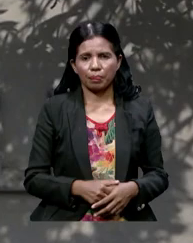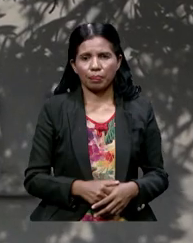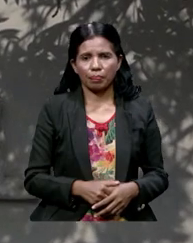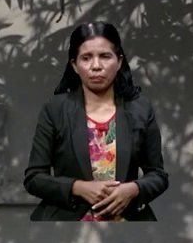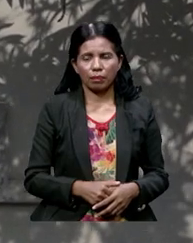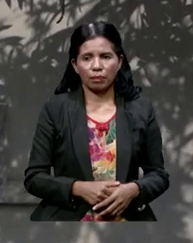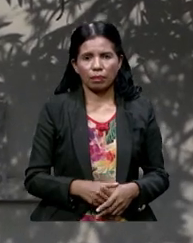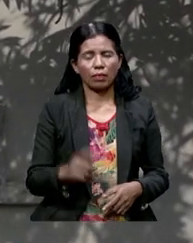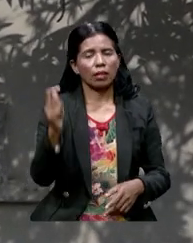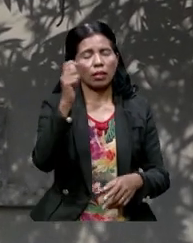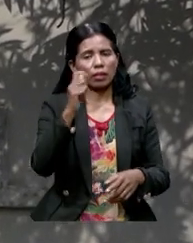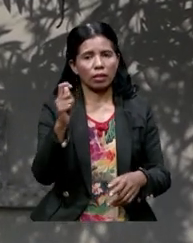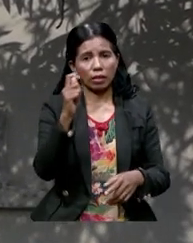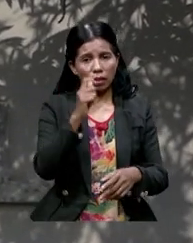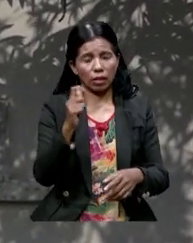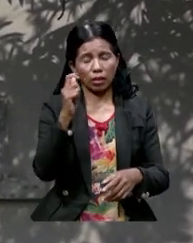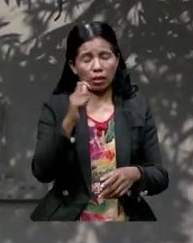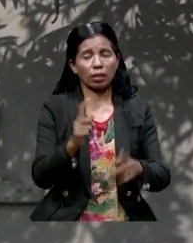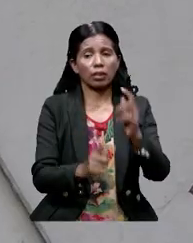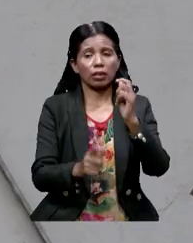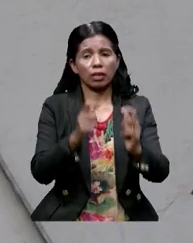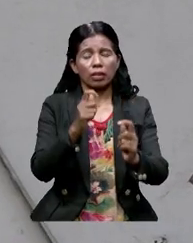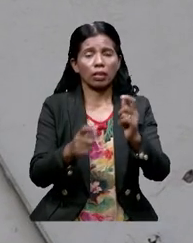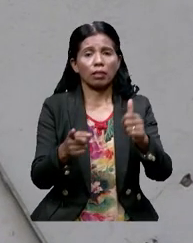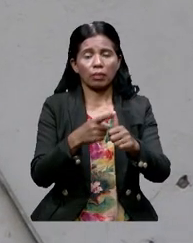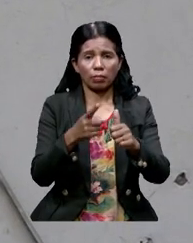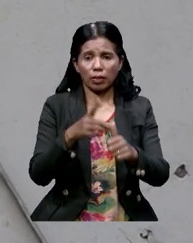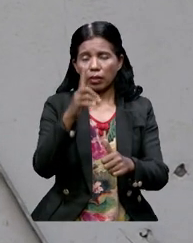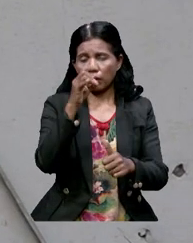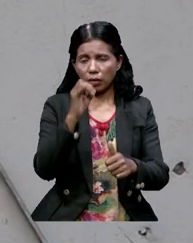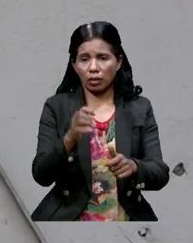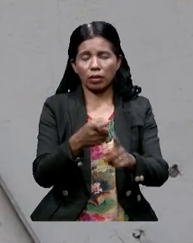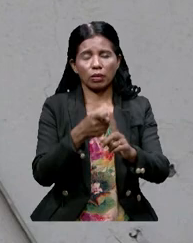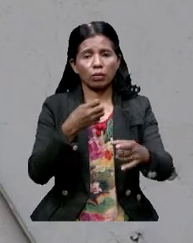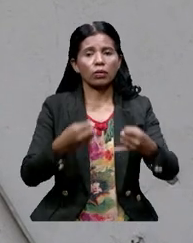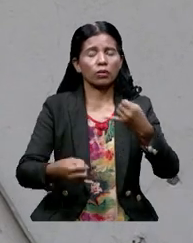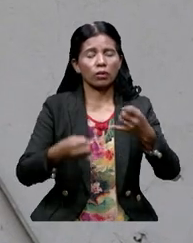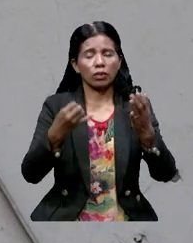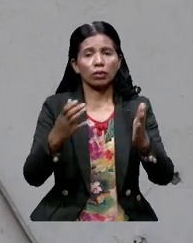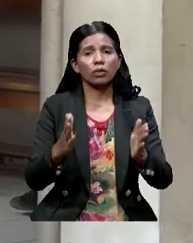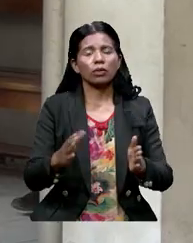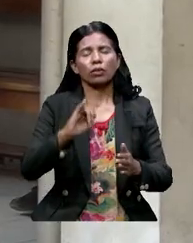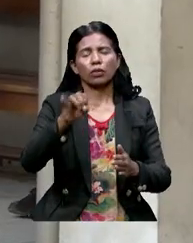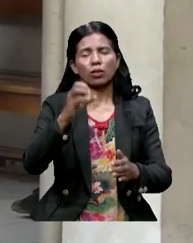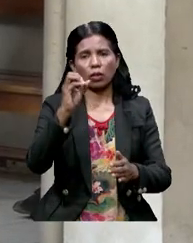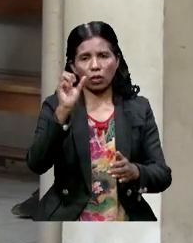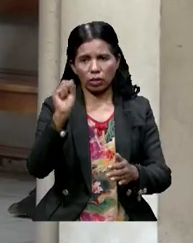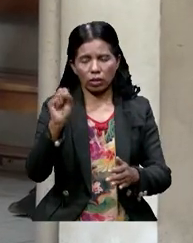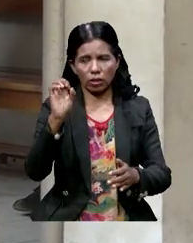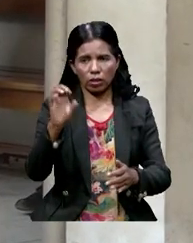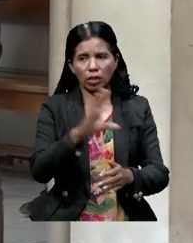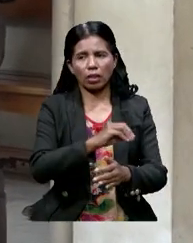E a terça-feira, né, Tribunal Judicial Primeira Instância Dili preside Rússia Juiz José Maria, lo que é um processo